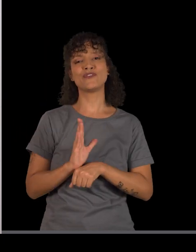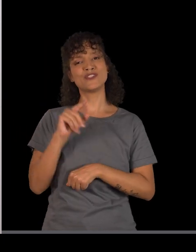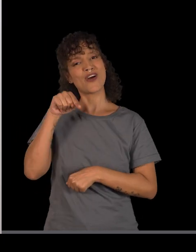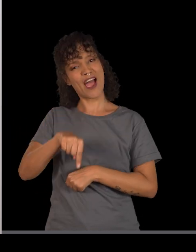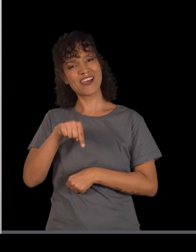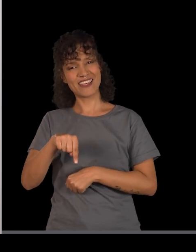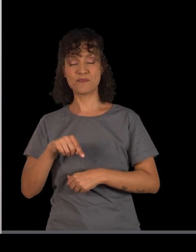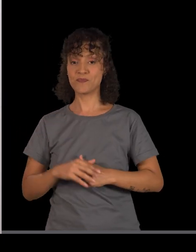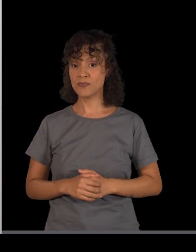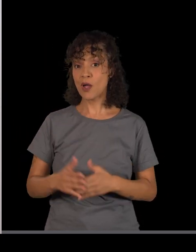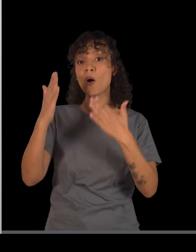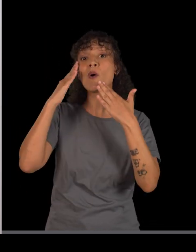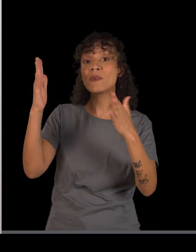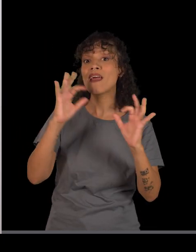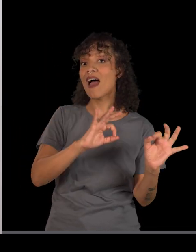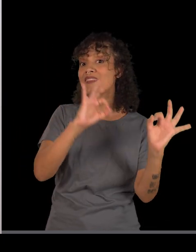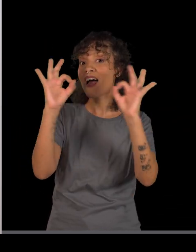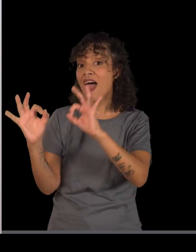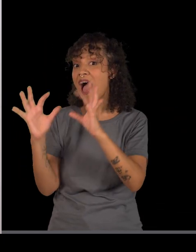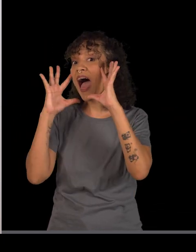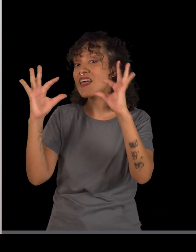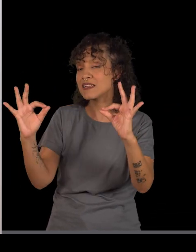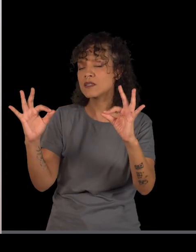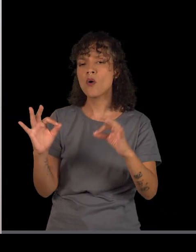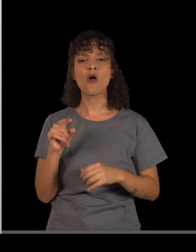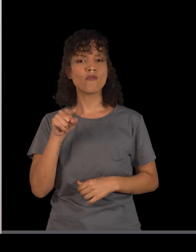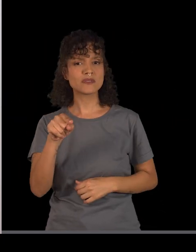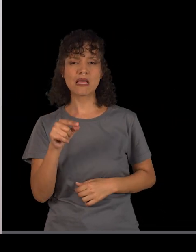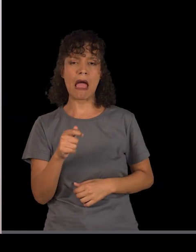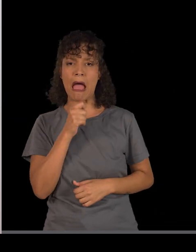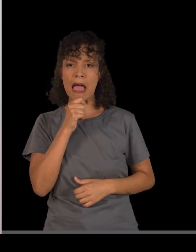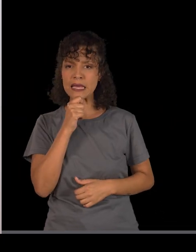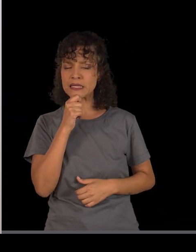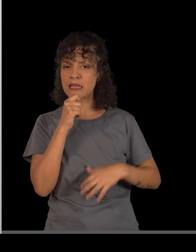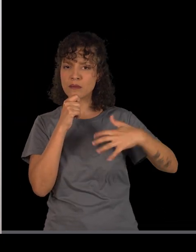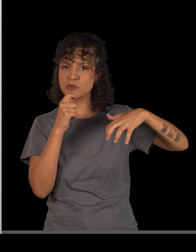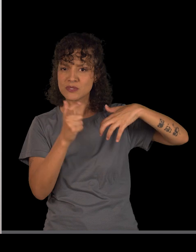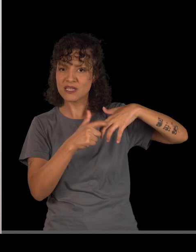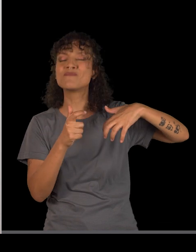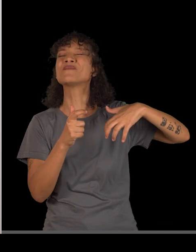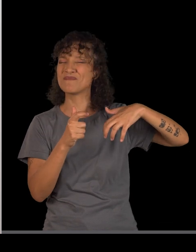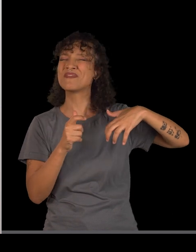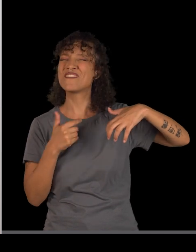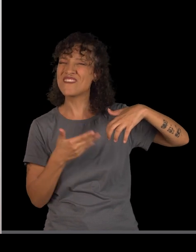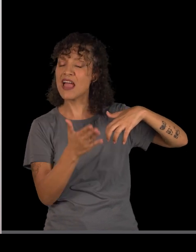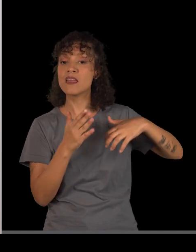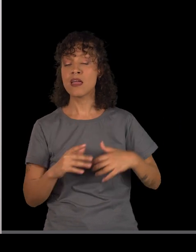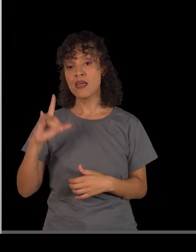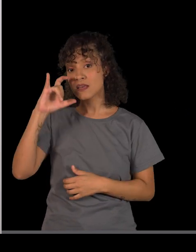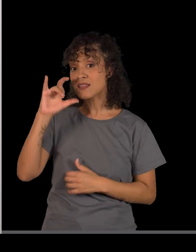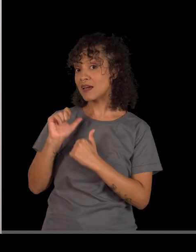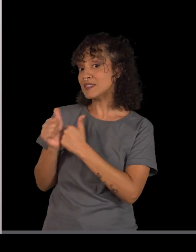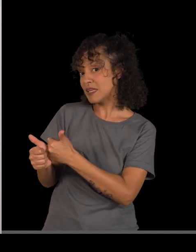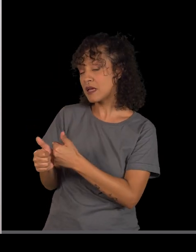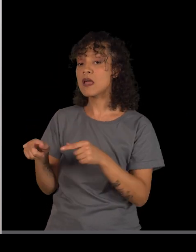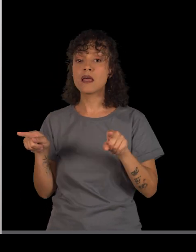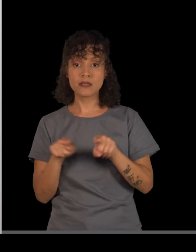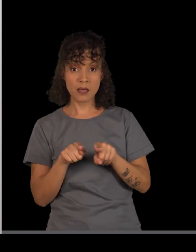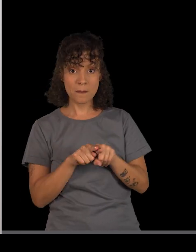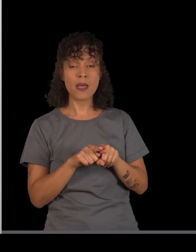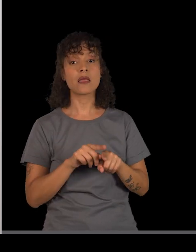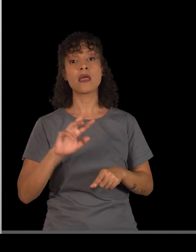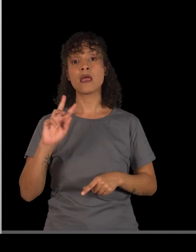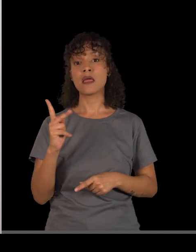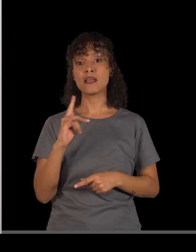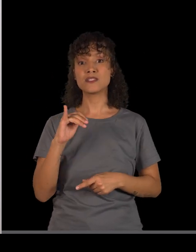canal. Muito obrigada pela sua atenção. Se inscreve se você não é inscrito, me segue lá no Instagram e curta a